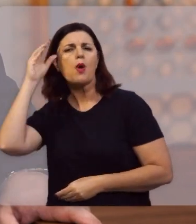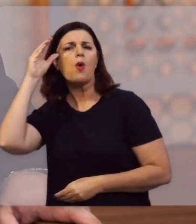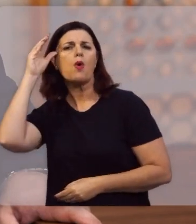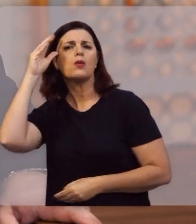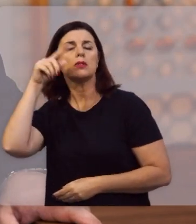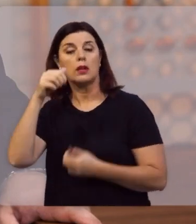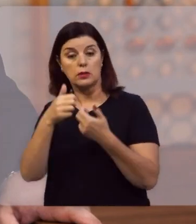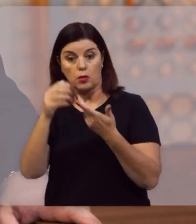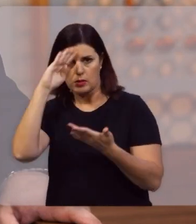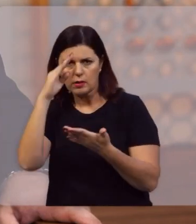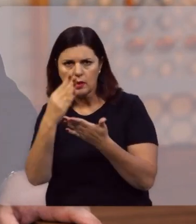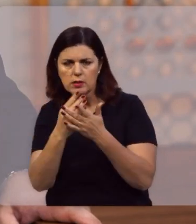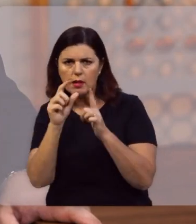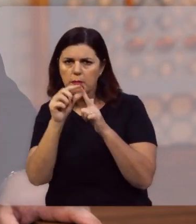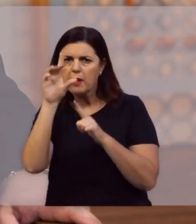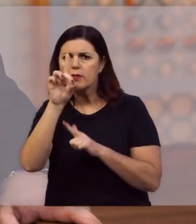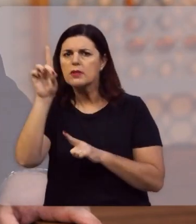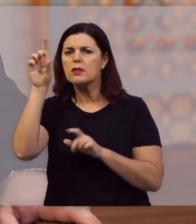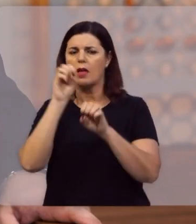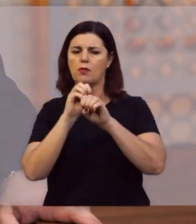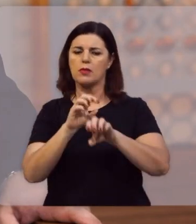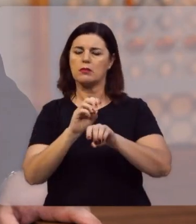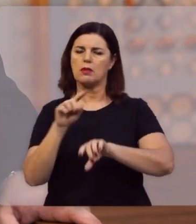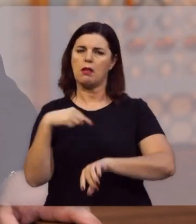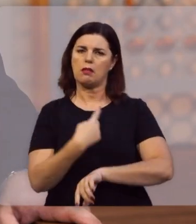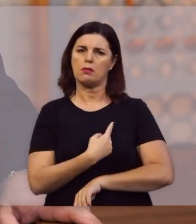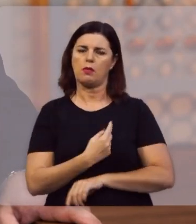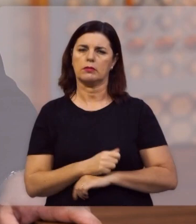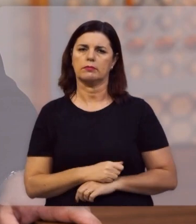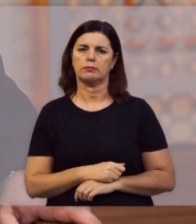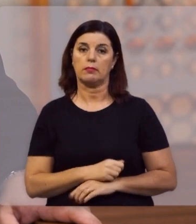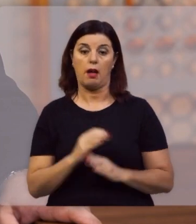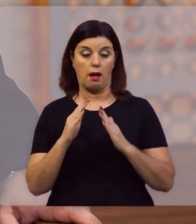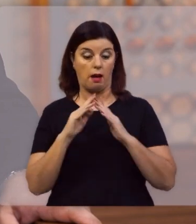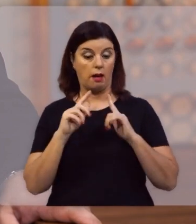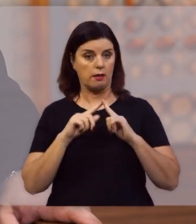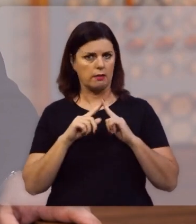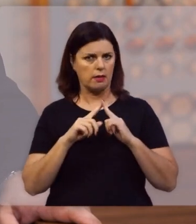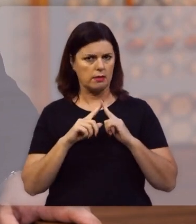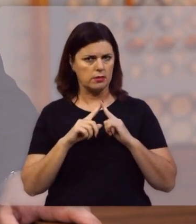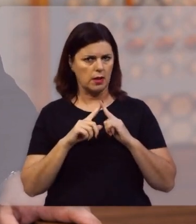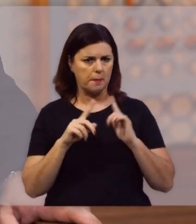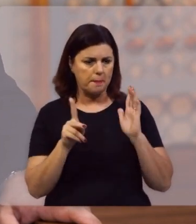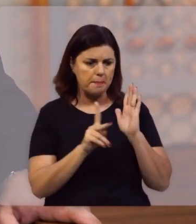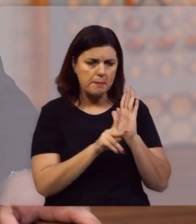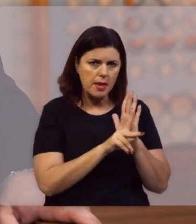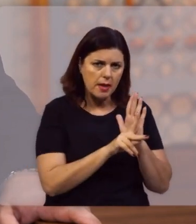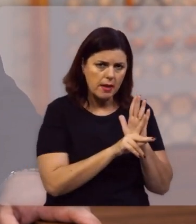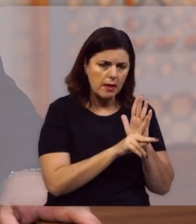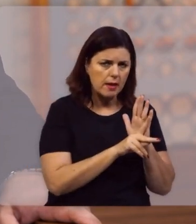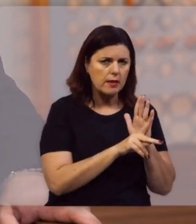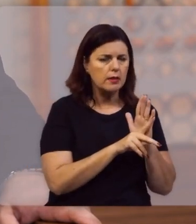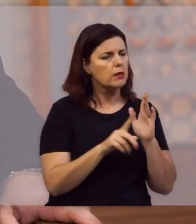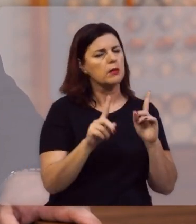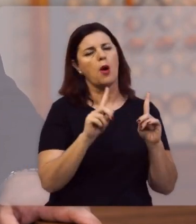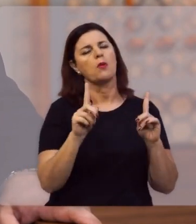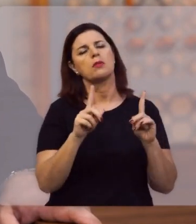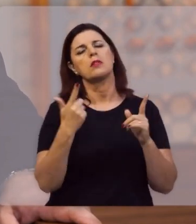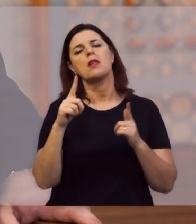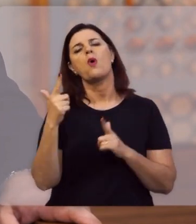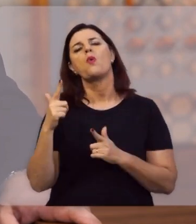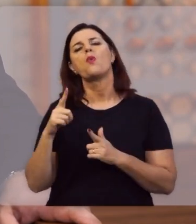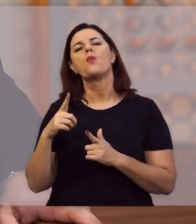com que você acredita que a palavra de Deus ensina você mas a igreja como instituição não deve assumir